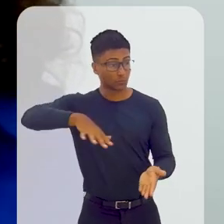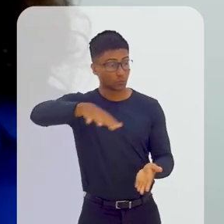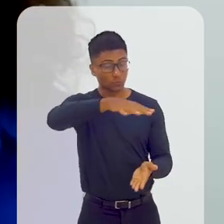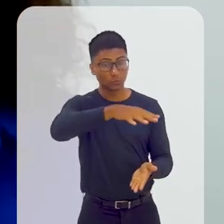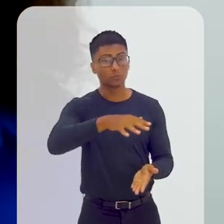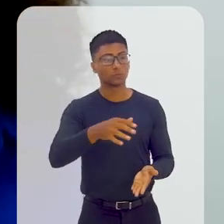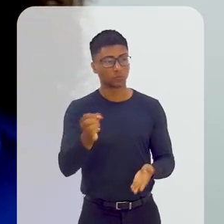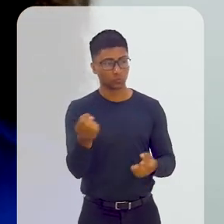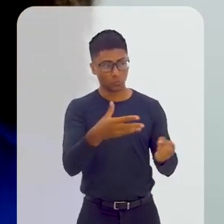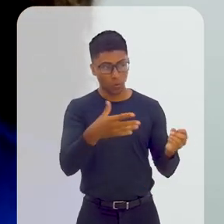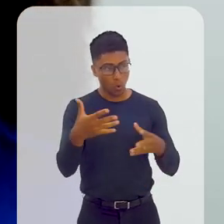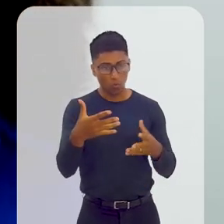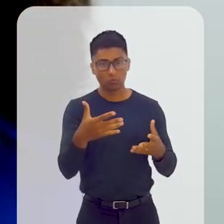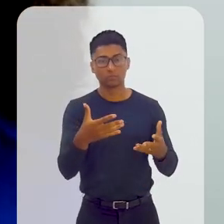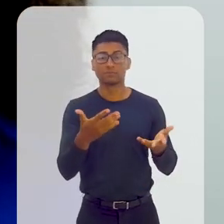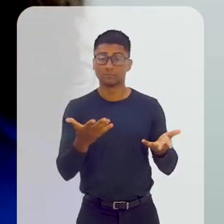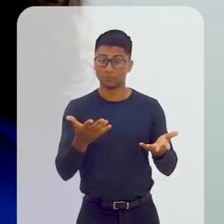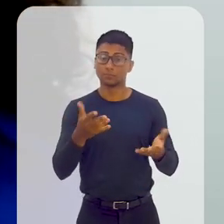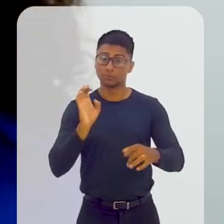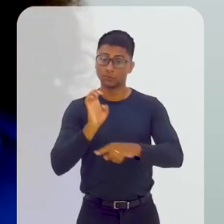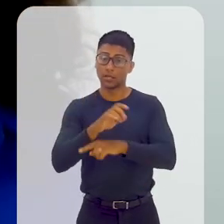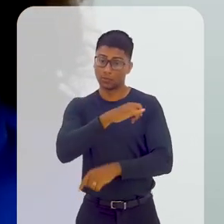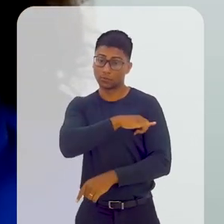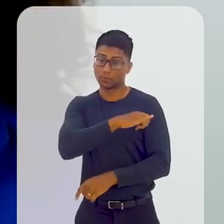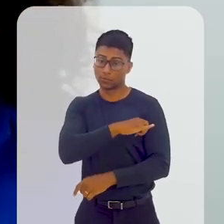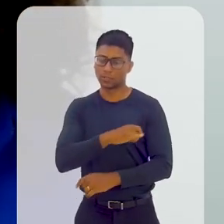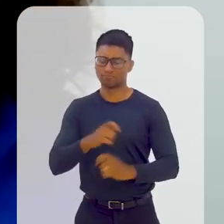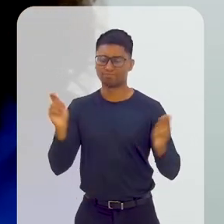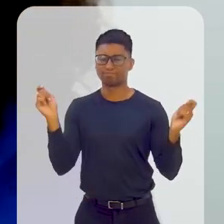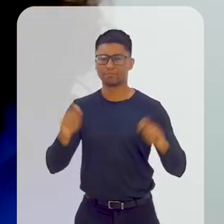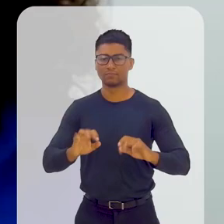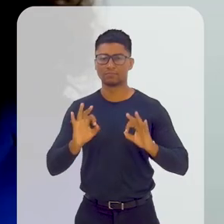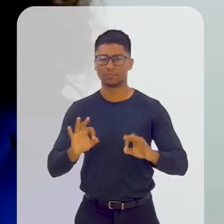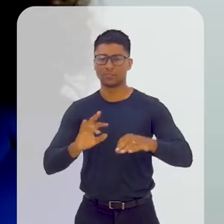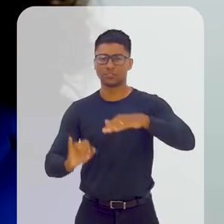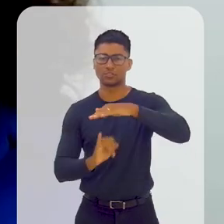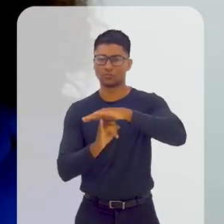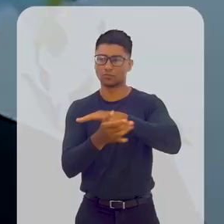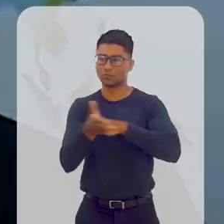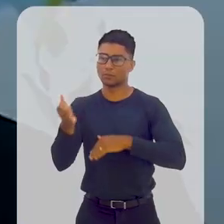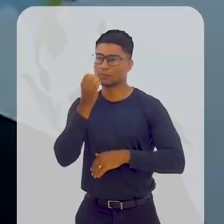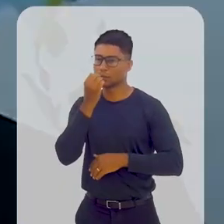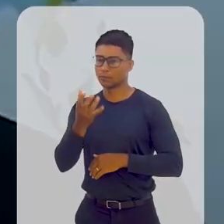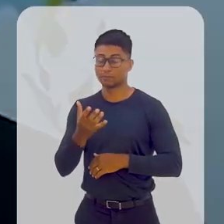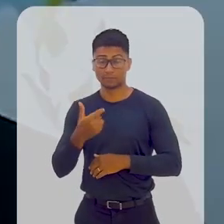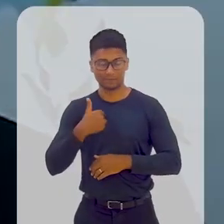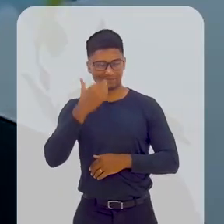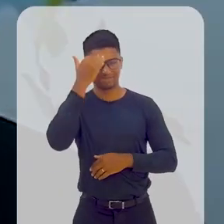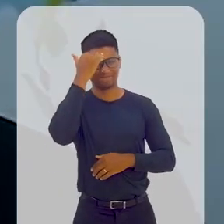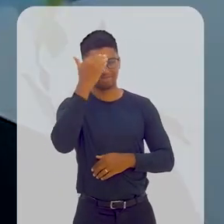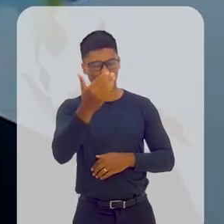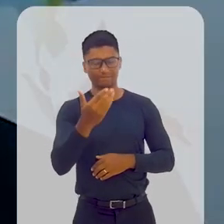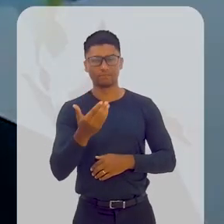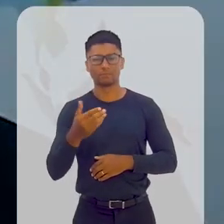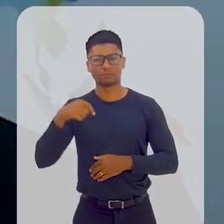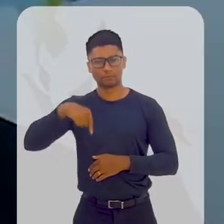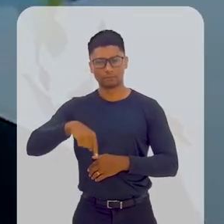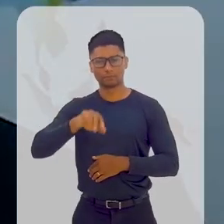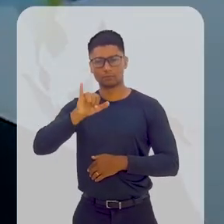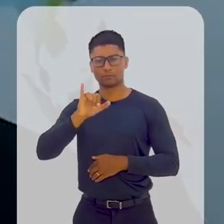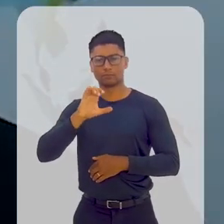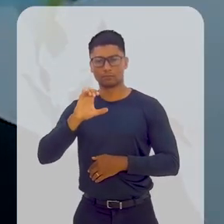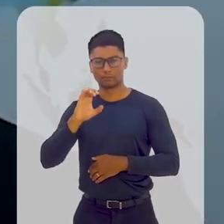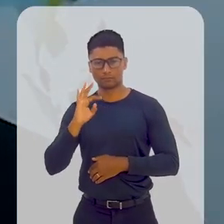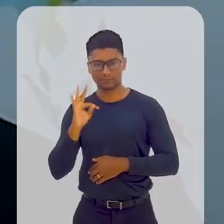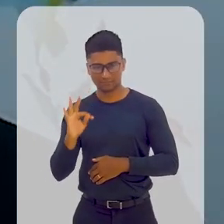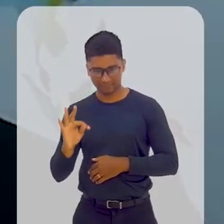nova legislatura que o Estado do Rio de Janeiro tem de potência nas suas instituições. Geisa, eu que agradeço, né? O Instituto de